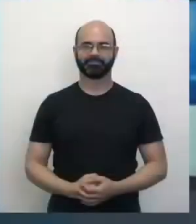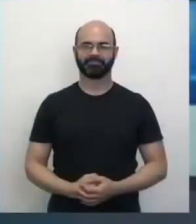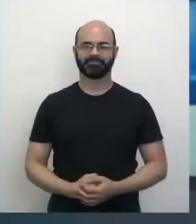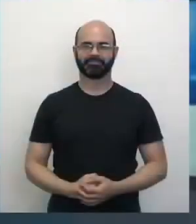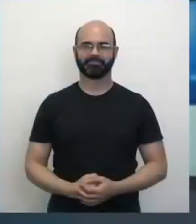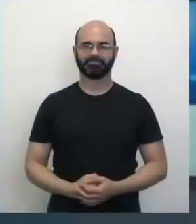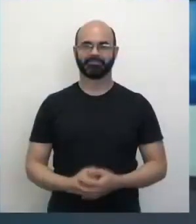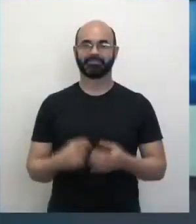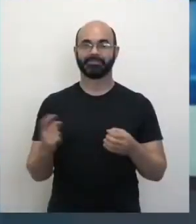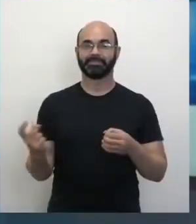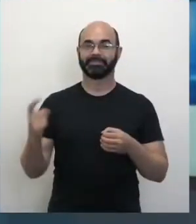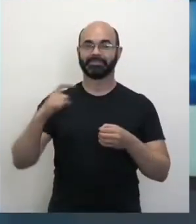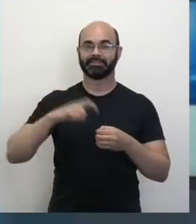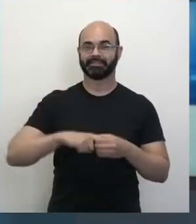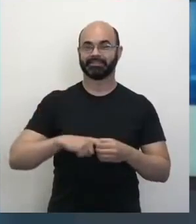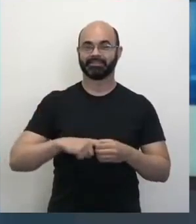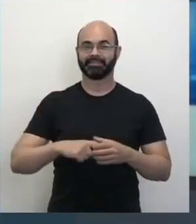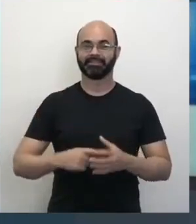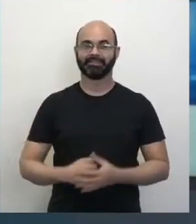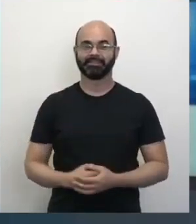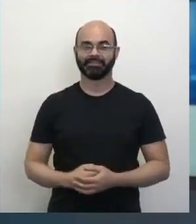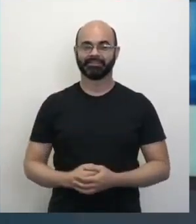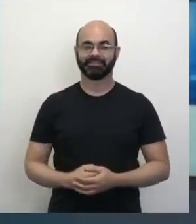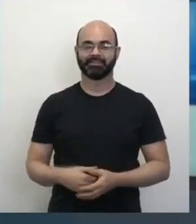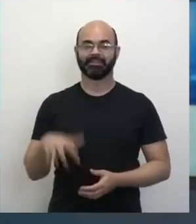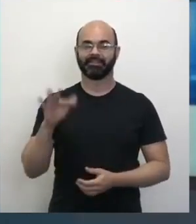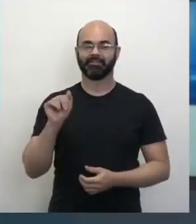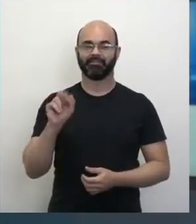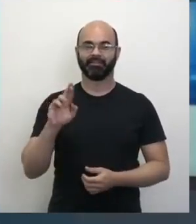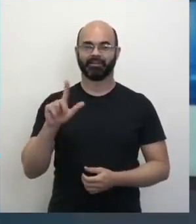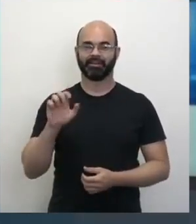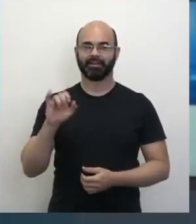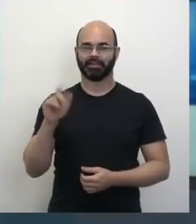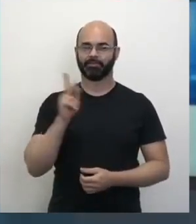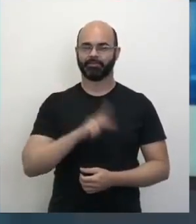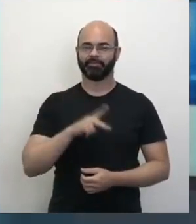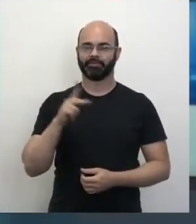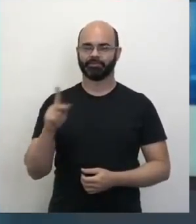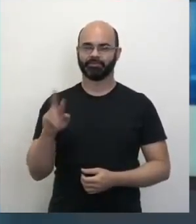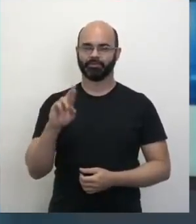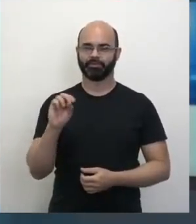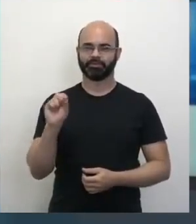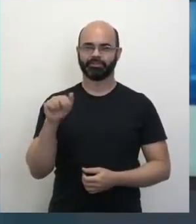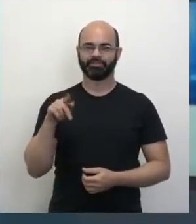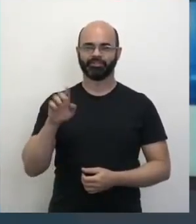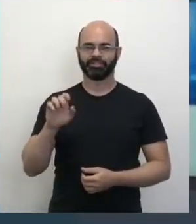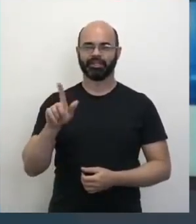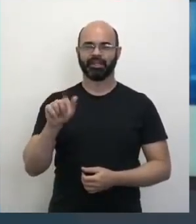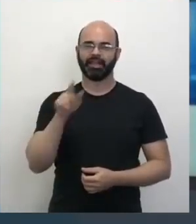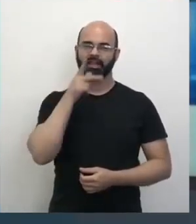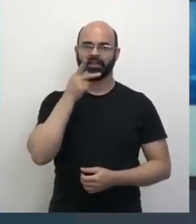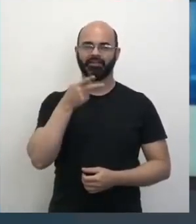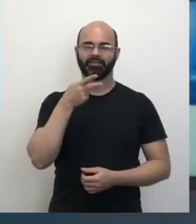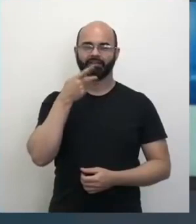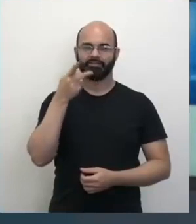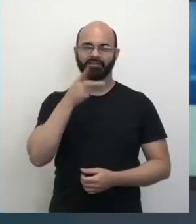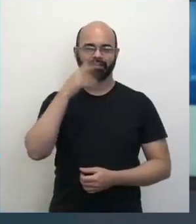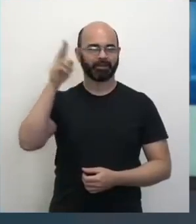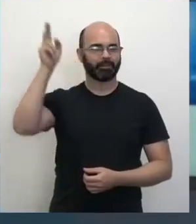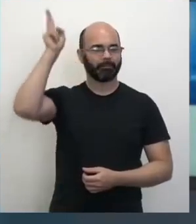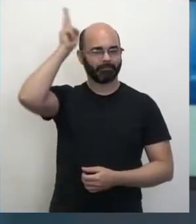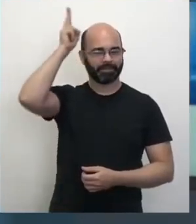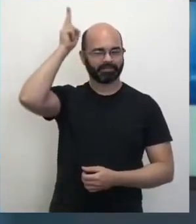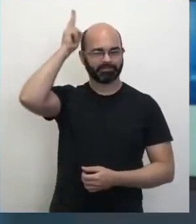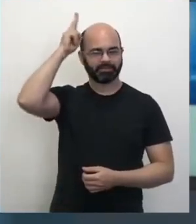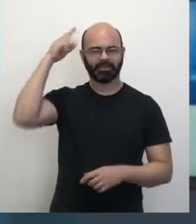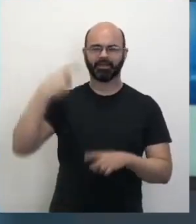Ó, voltamos. Farley, da professora Rosângela, diz o seguinte: é o Batman. Ele não precisa de poder. Será